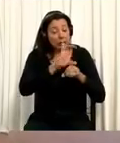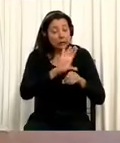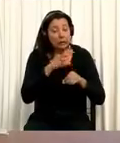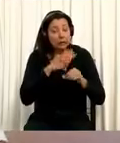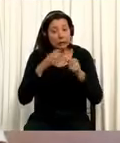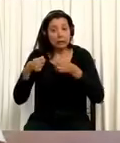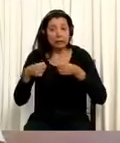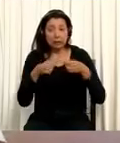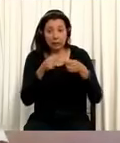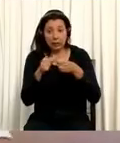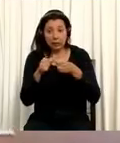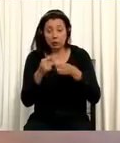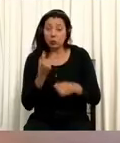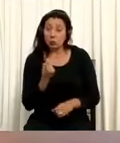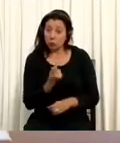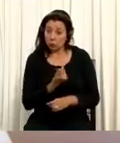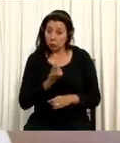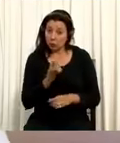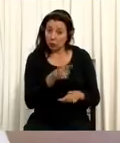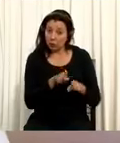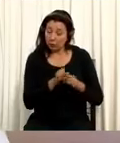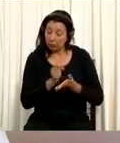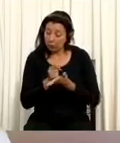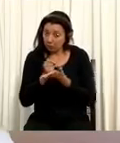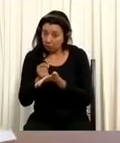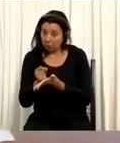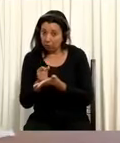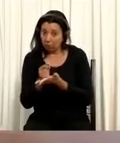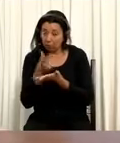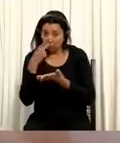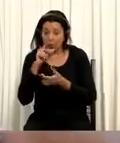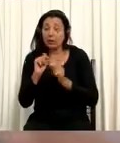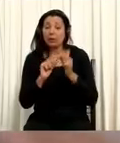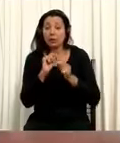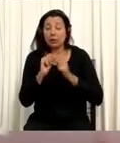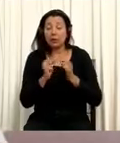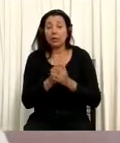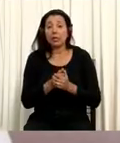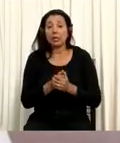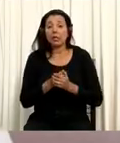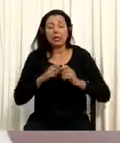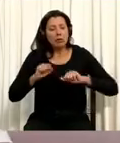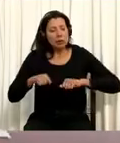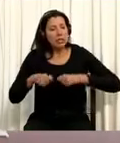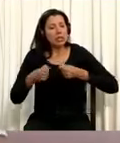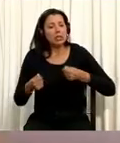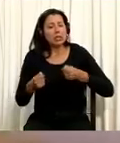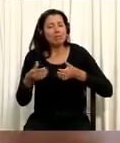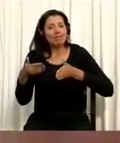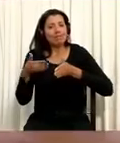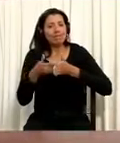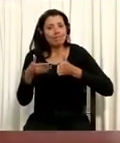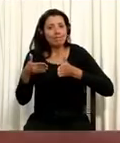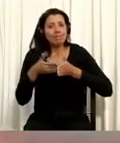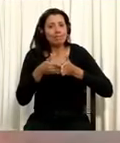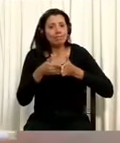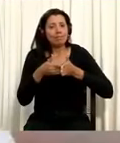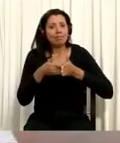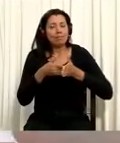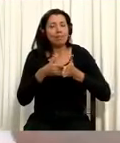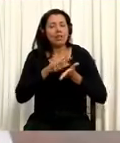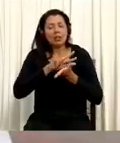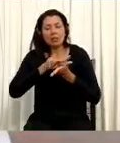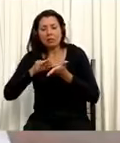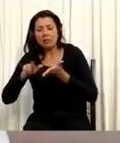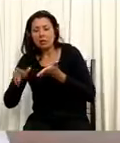necessidade da unidade e da solidariedade para vencer os obstáculos que são muitos, né,